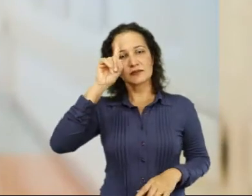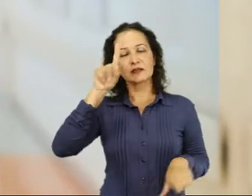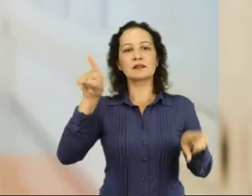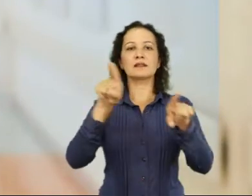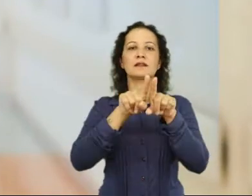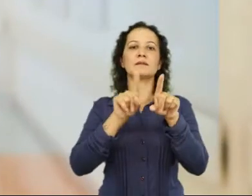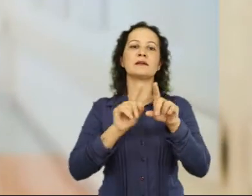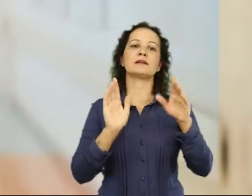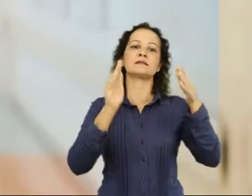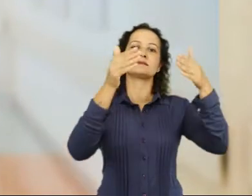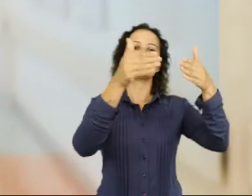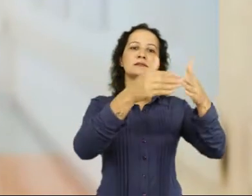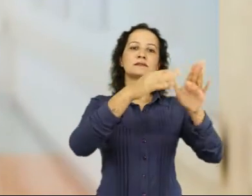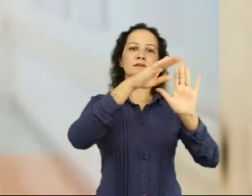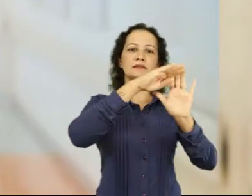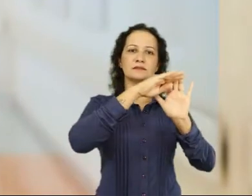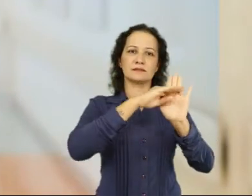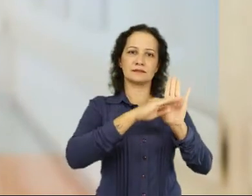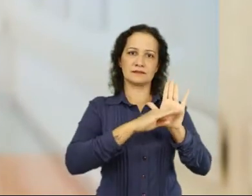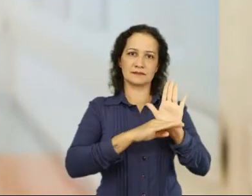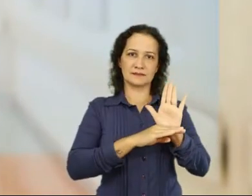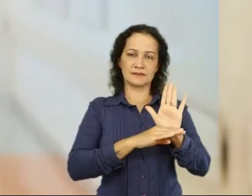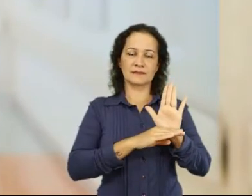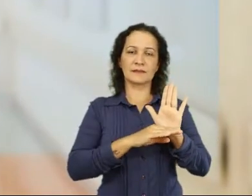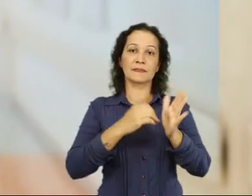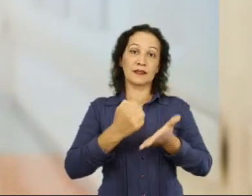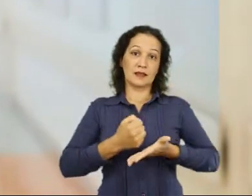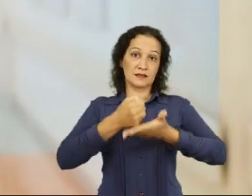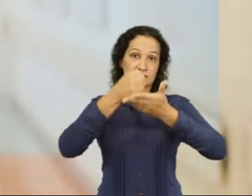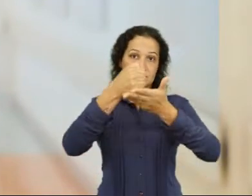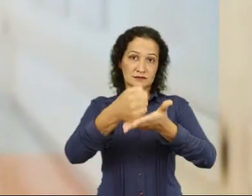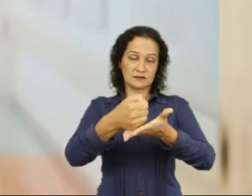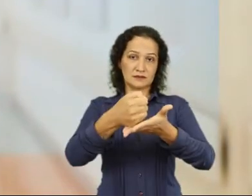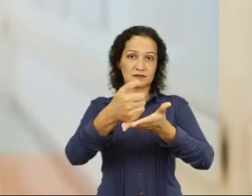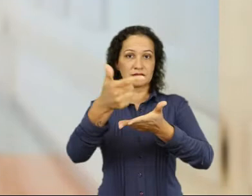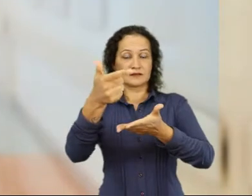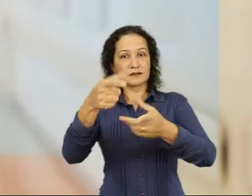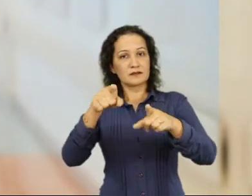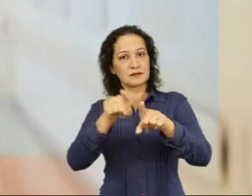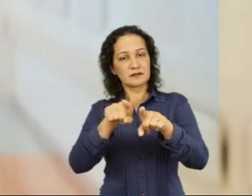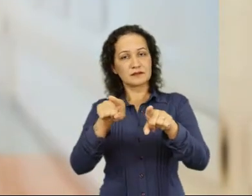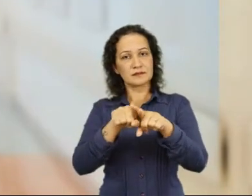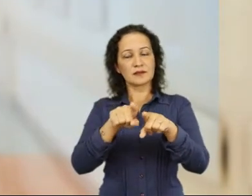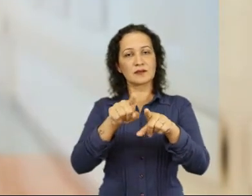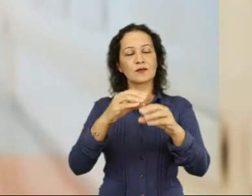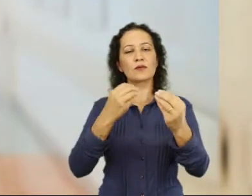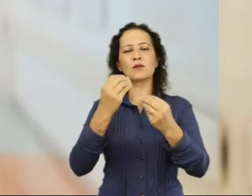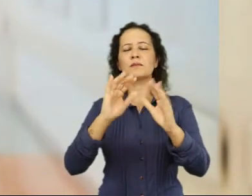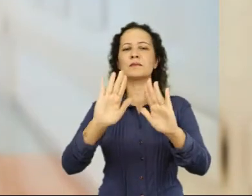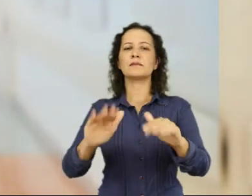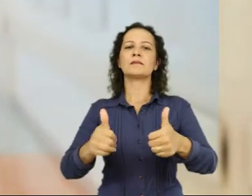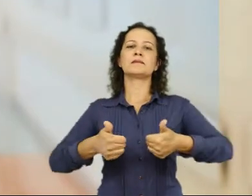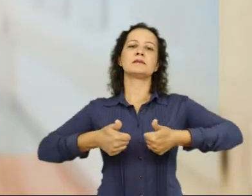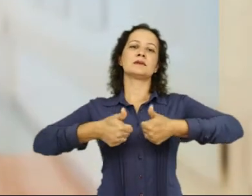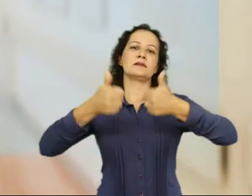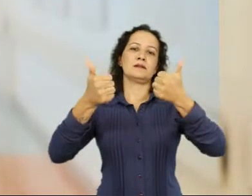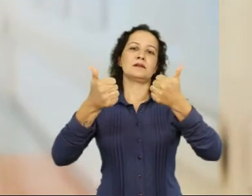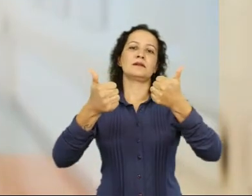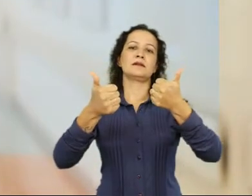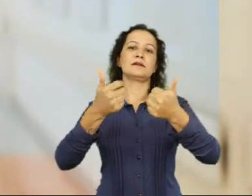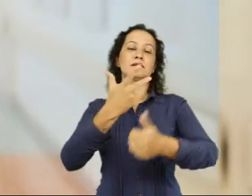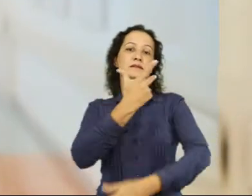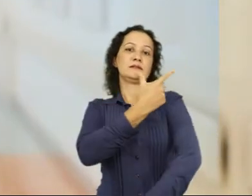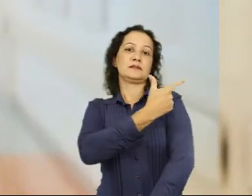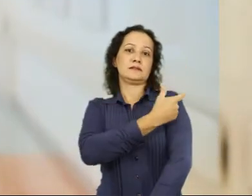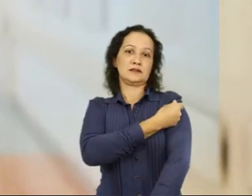na imunização de campanhas. Auxiliar também na garantia de qualidade da vacina ofertada à população,